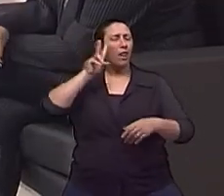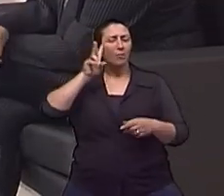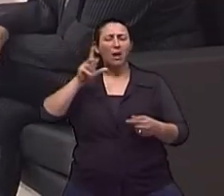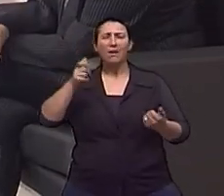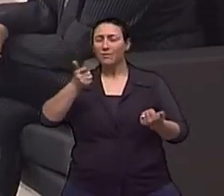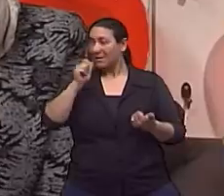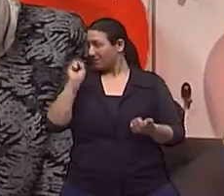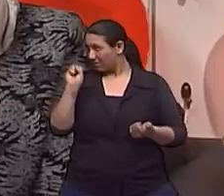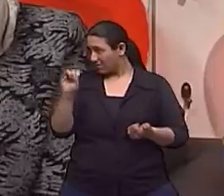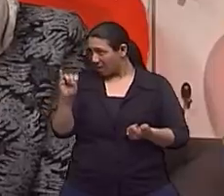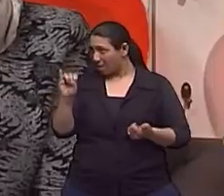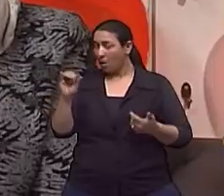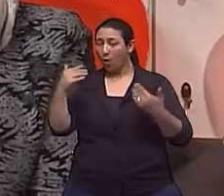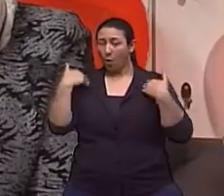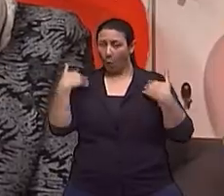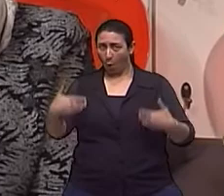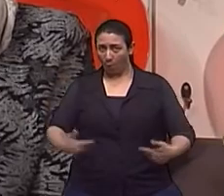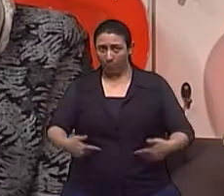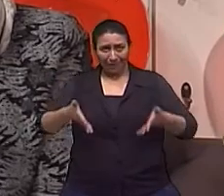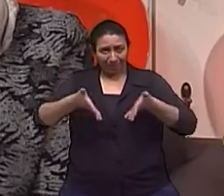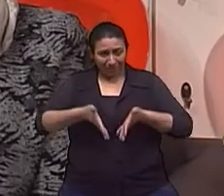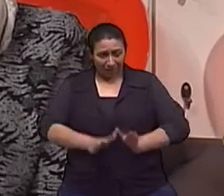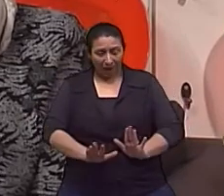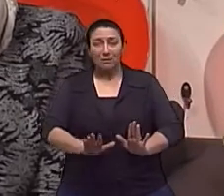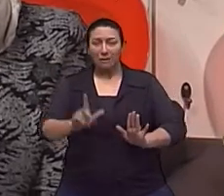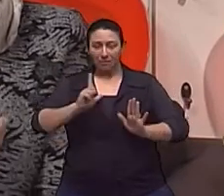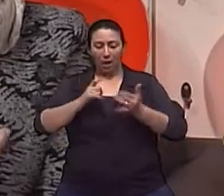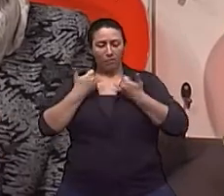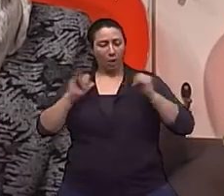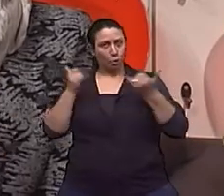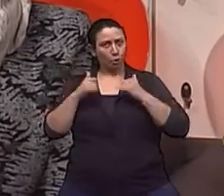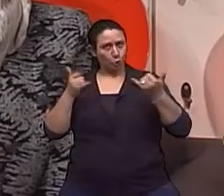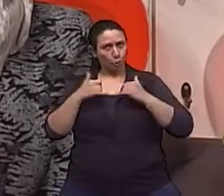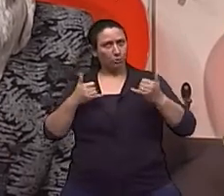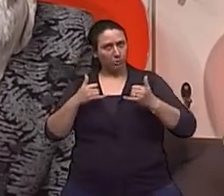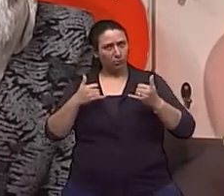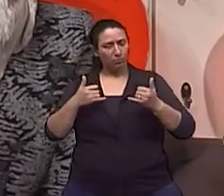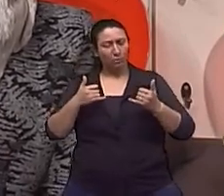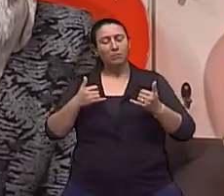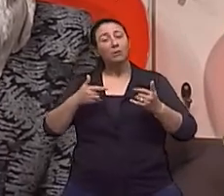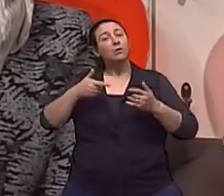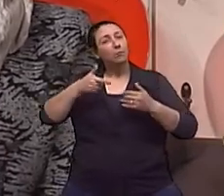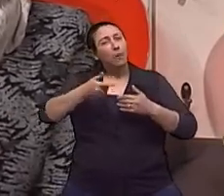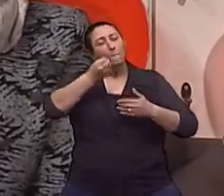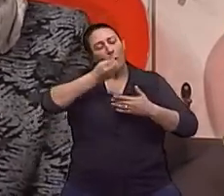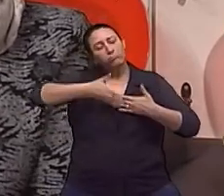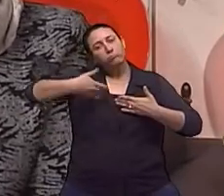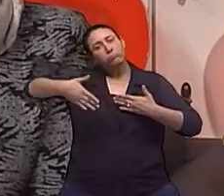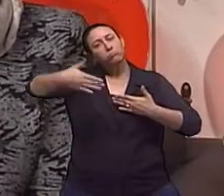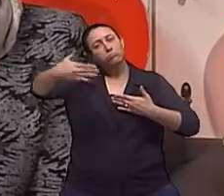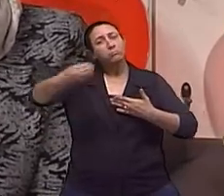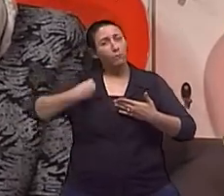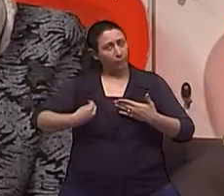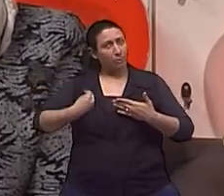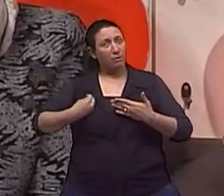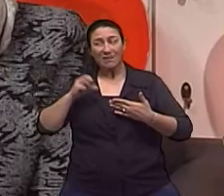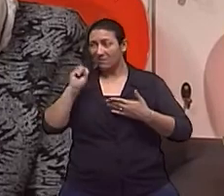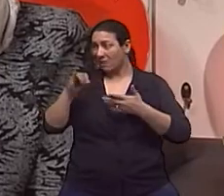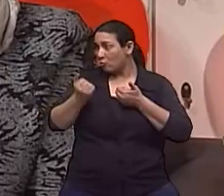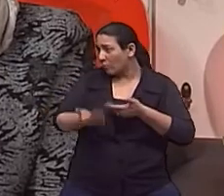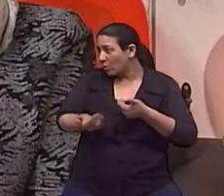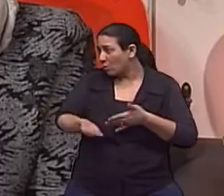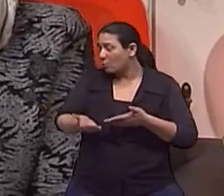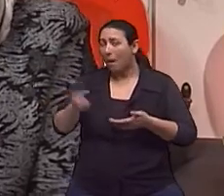nasce com uma quantidade x de energia para ser gasta bem durante toda a vida você gastou demais na